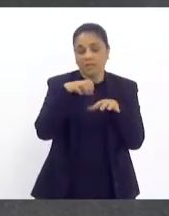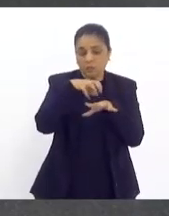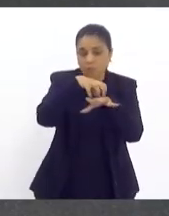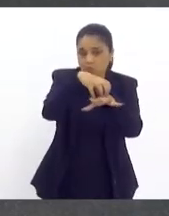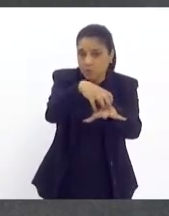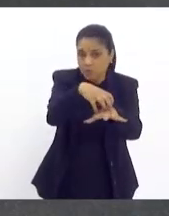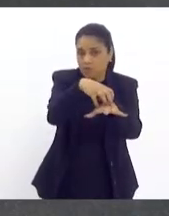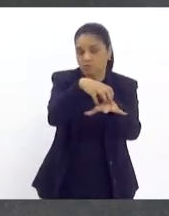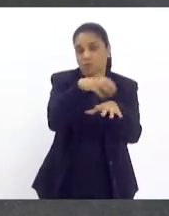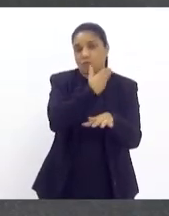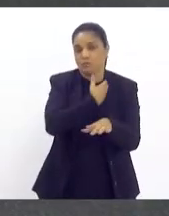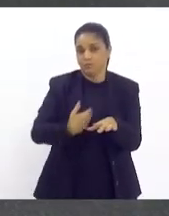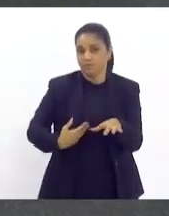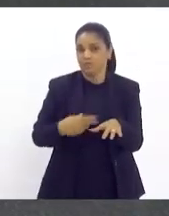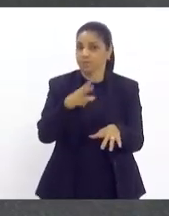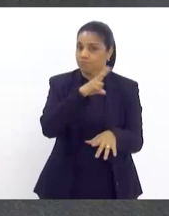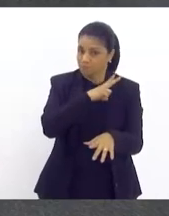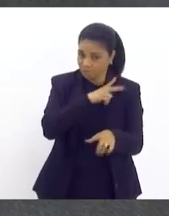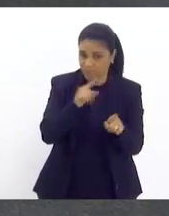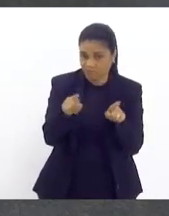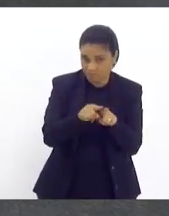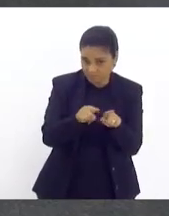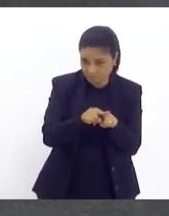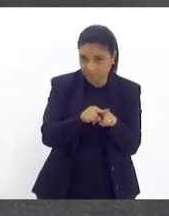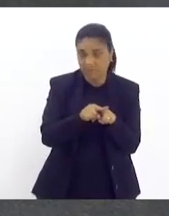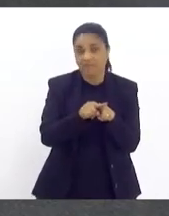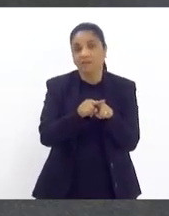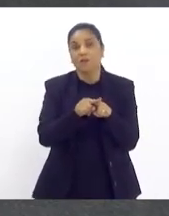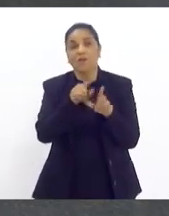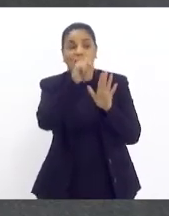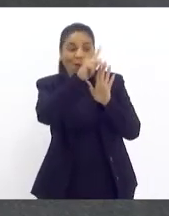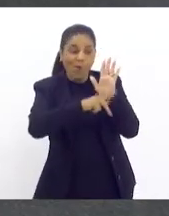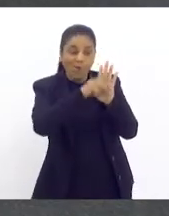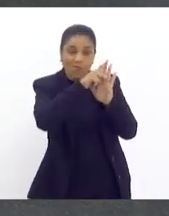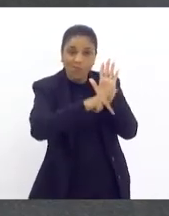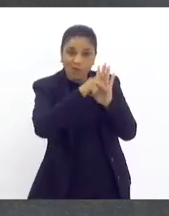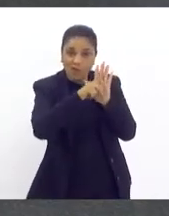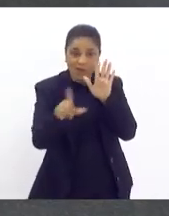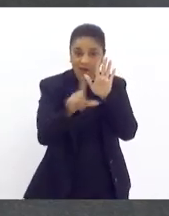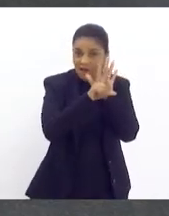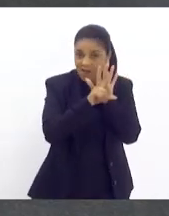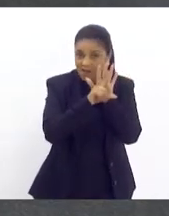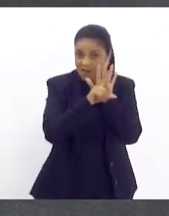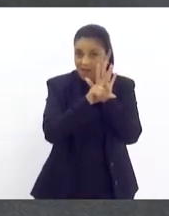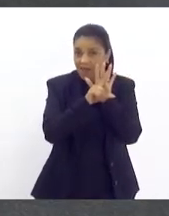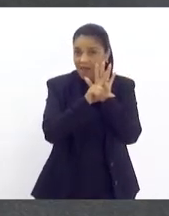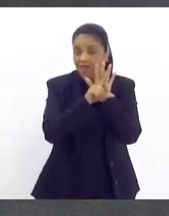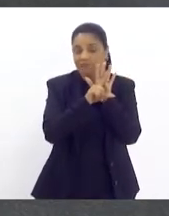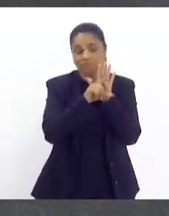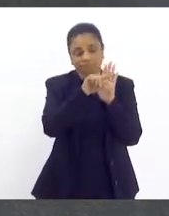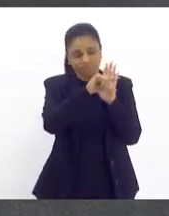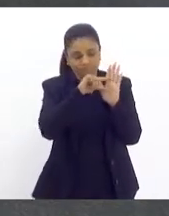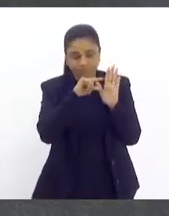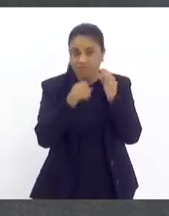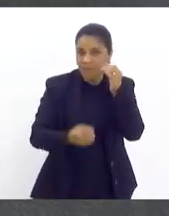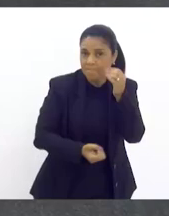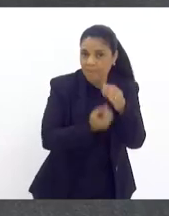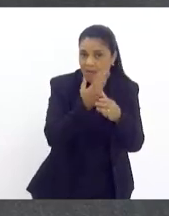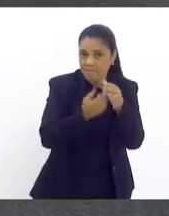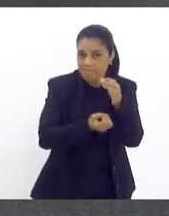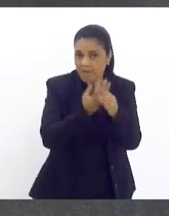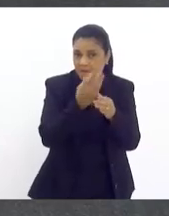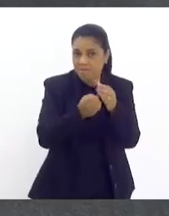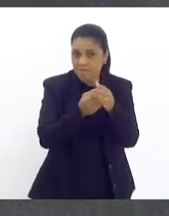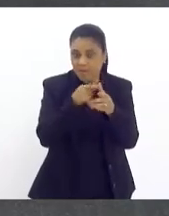públicos e no transporte privado e esse projeto de lei cria um procedimento né para